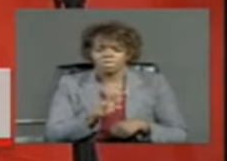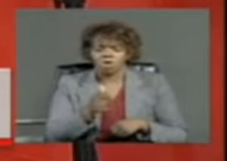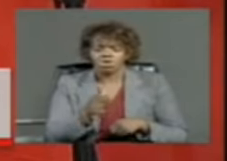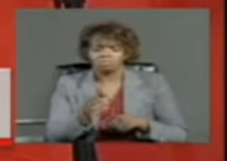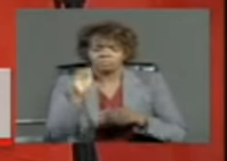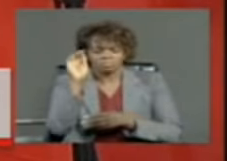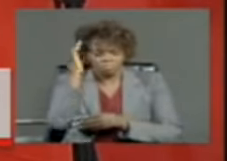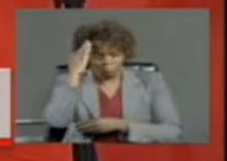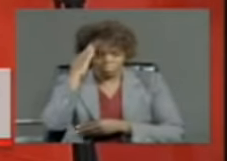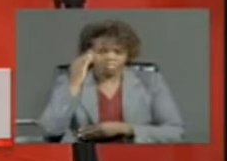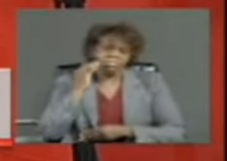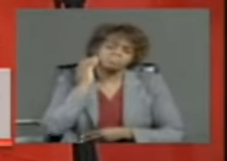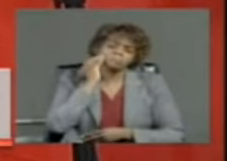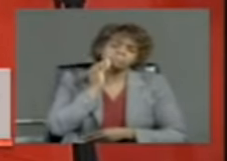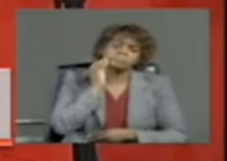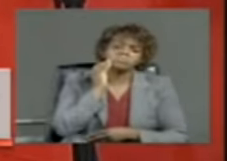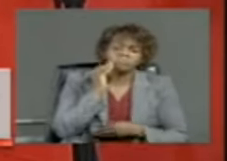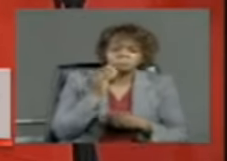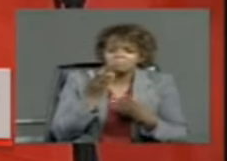Mochico.